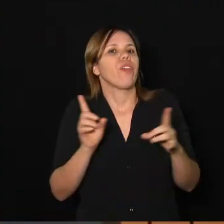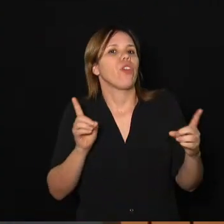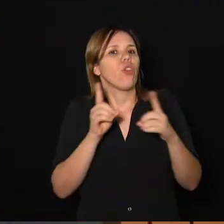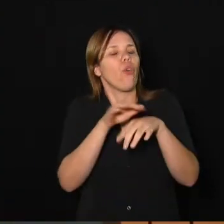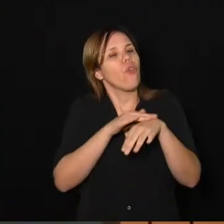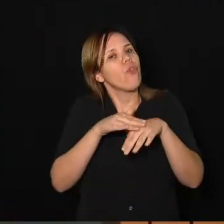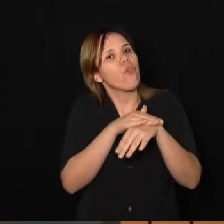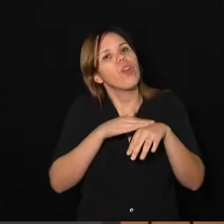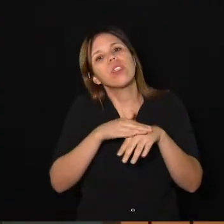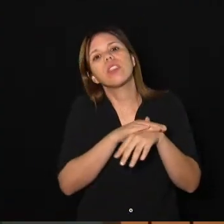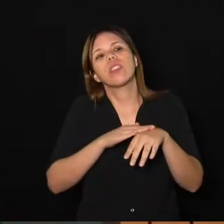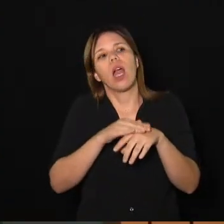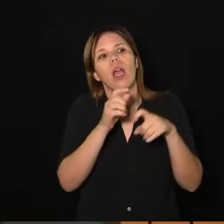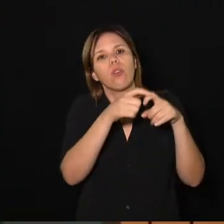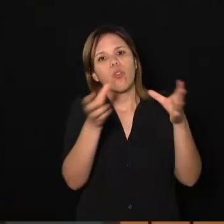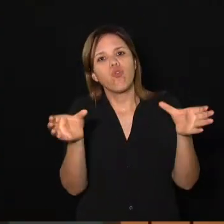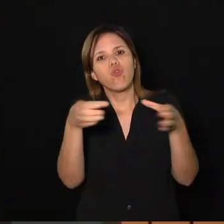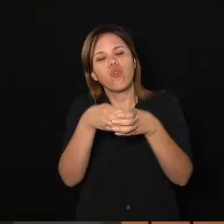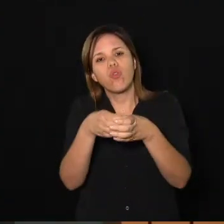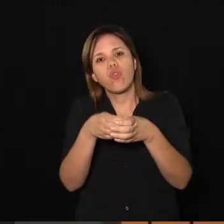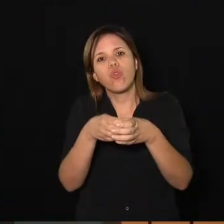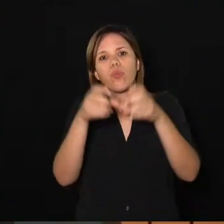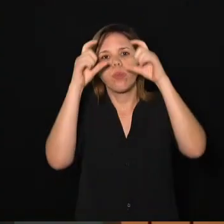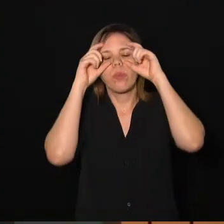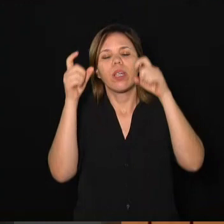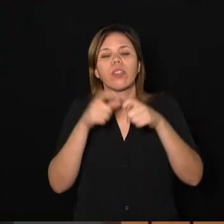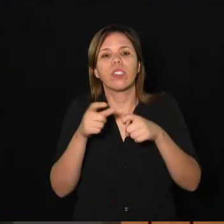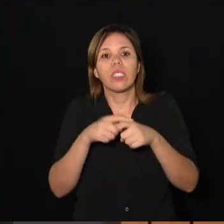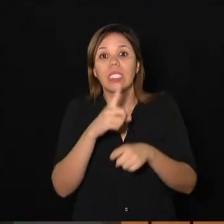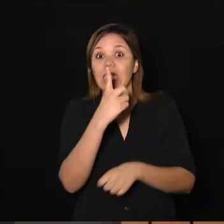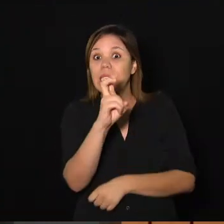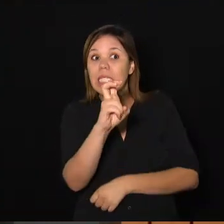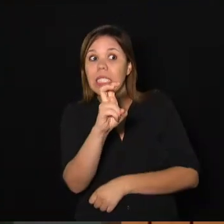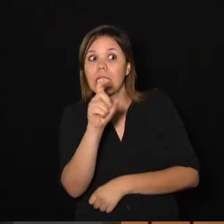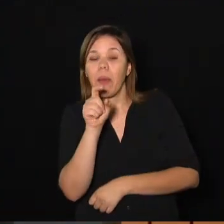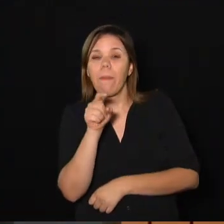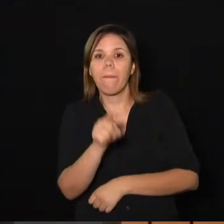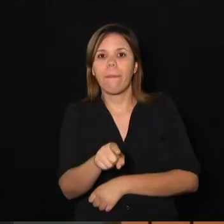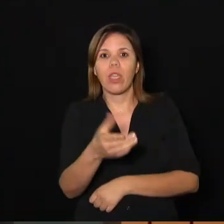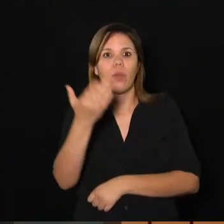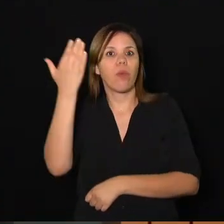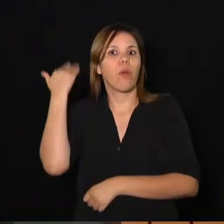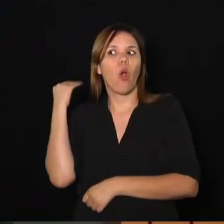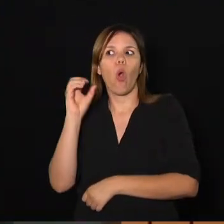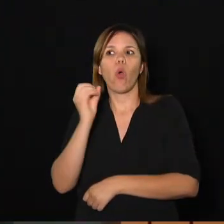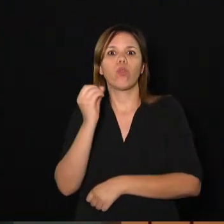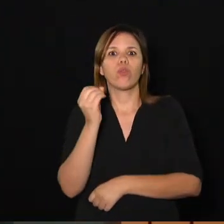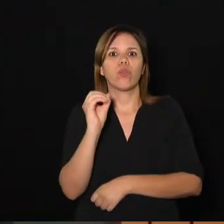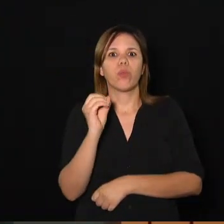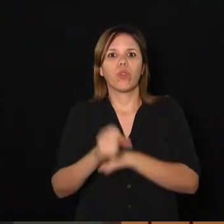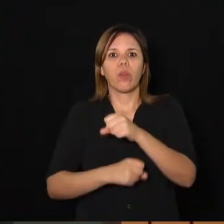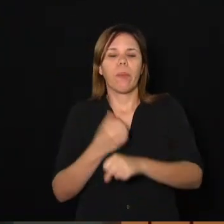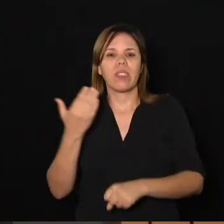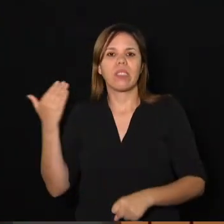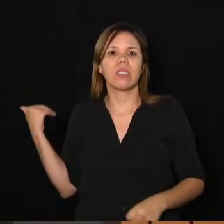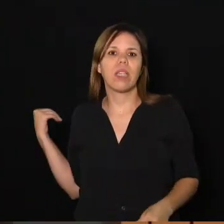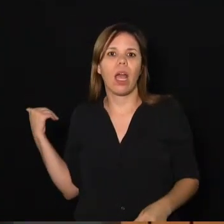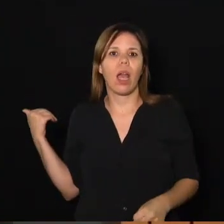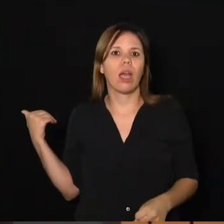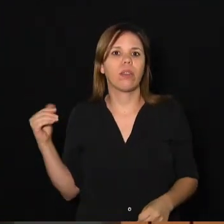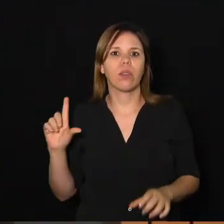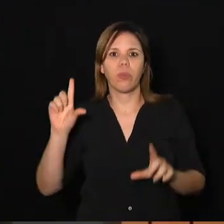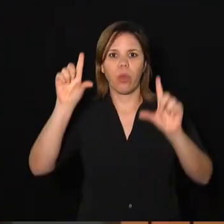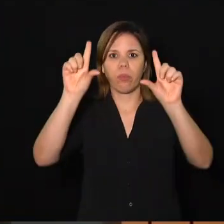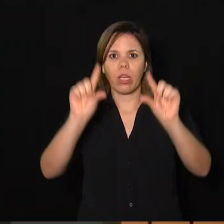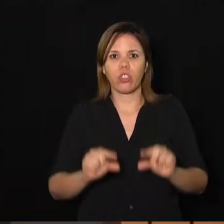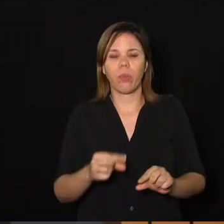da cidade nós dos 15 mil pacientes que tinham na fila em outubro do ano passado acho estranho esse número e subir para 33 mil